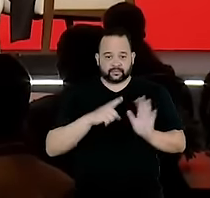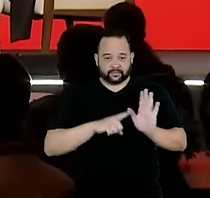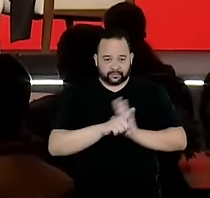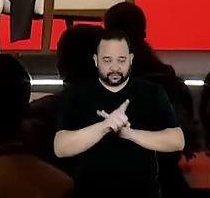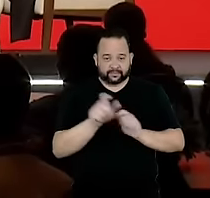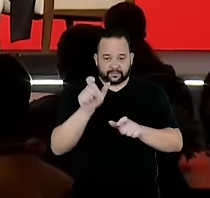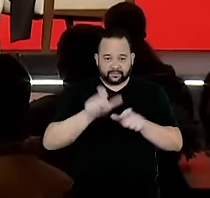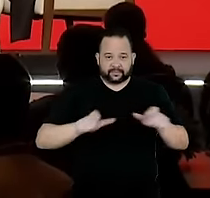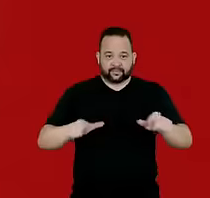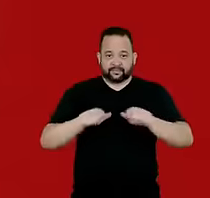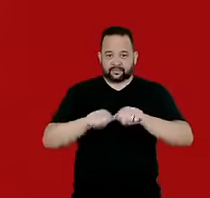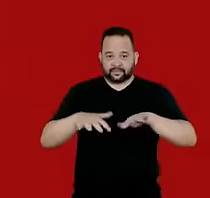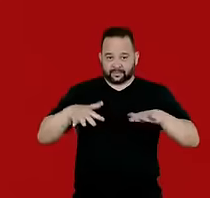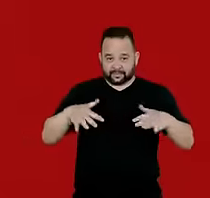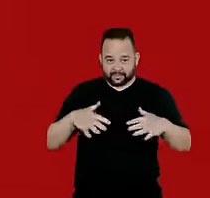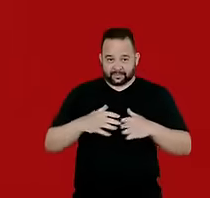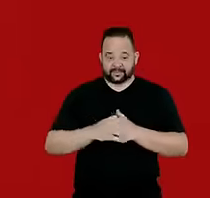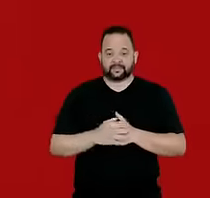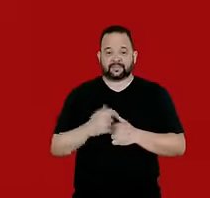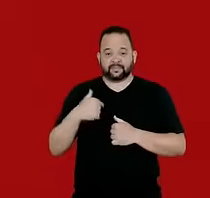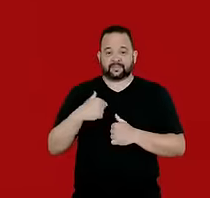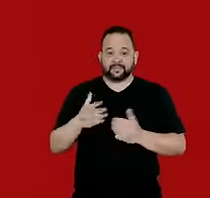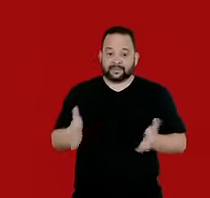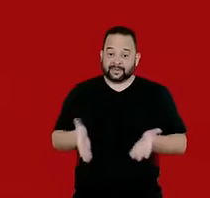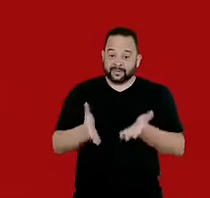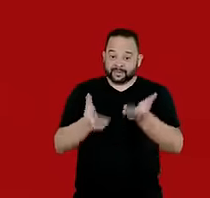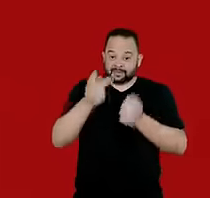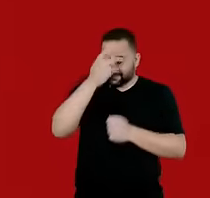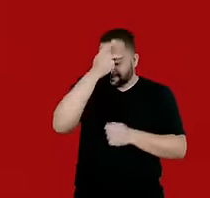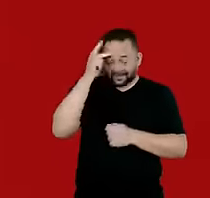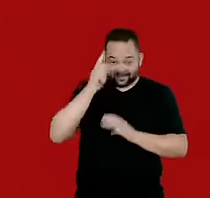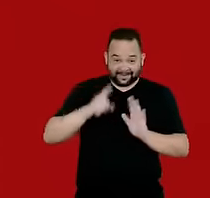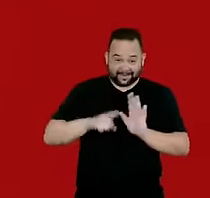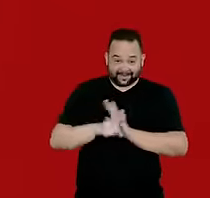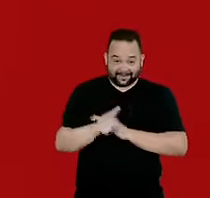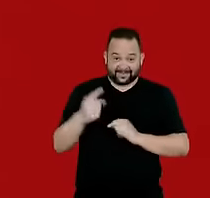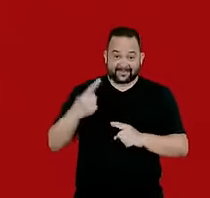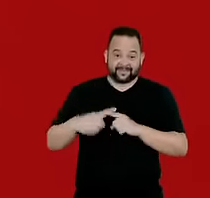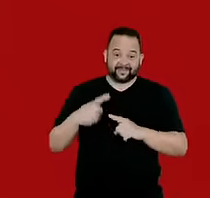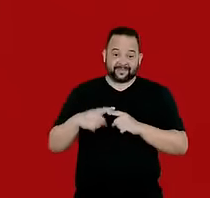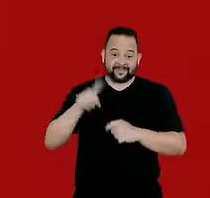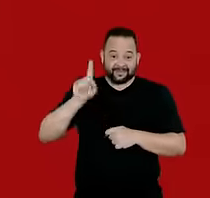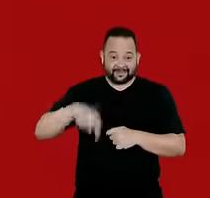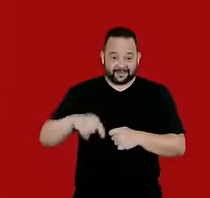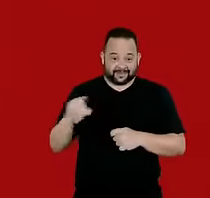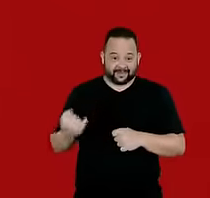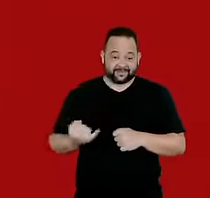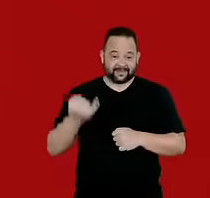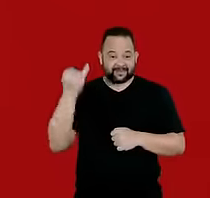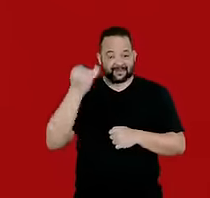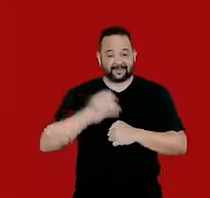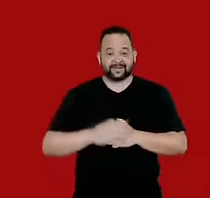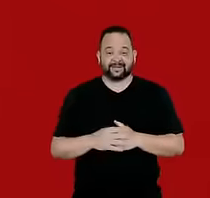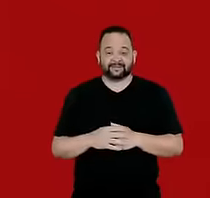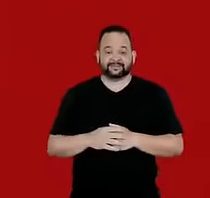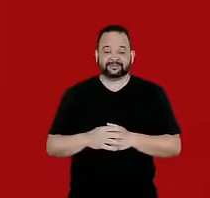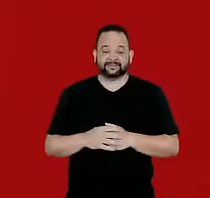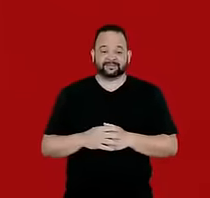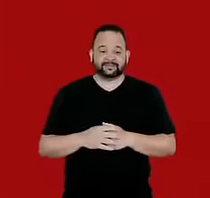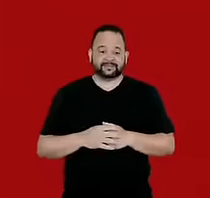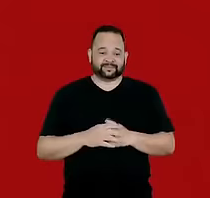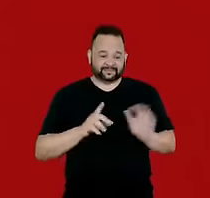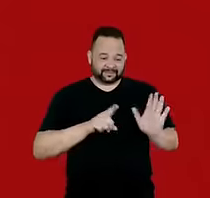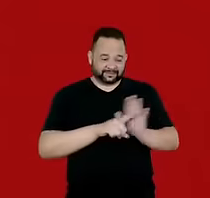incentivo muitas pessoas a perguntarem que eu acho que é importantíssimo mesmo vamos já puxar aqui para uma pergunta e depois eu devolvo para